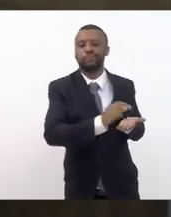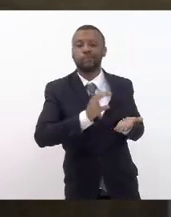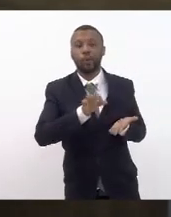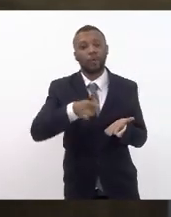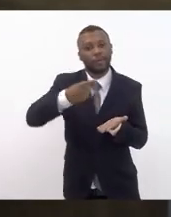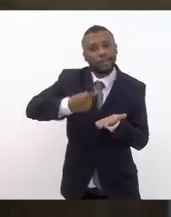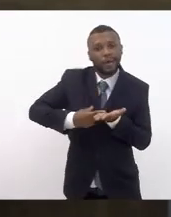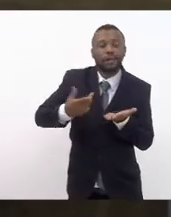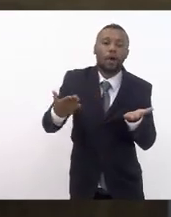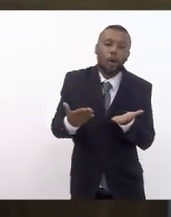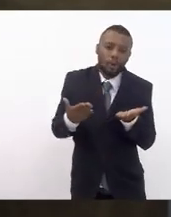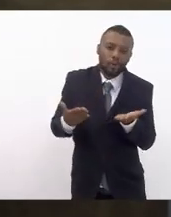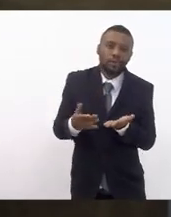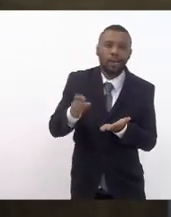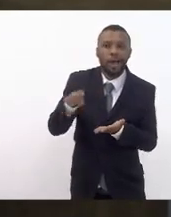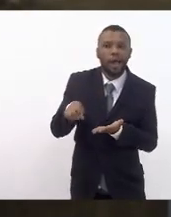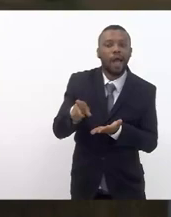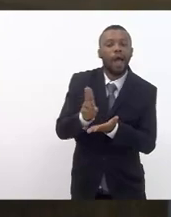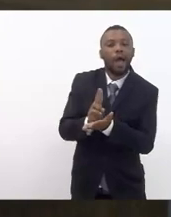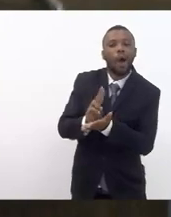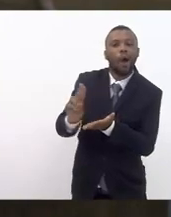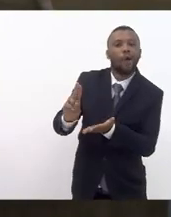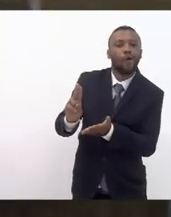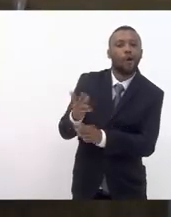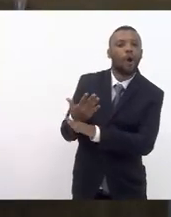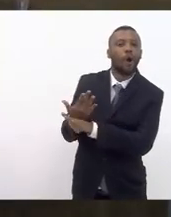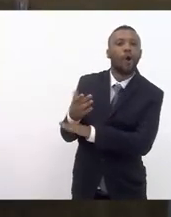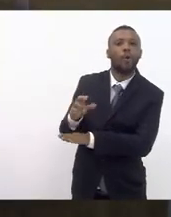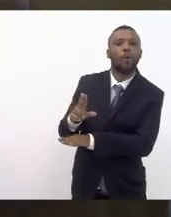data é a Universidade do Estado do Rio de